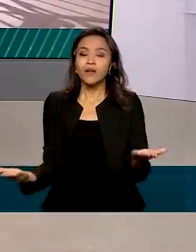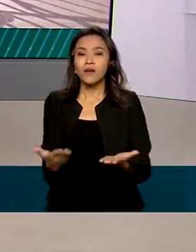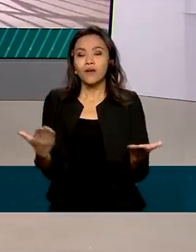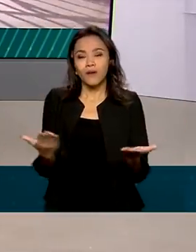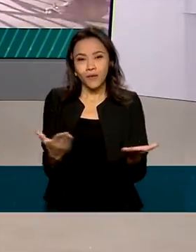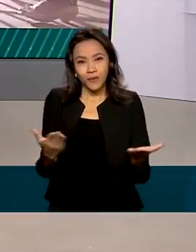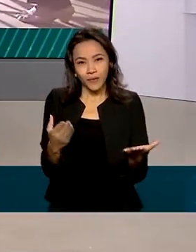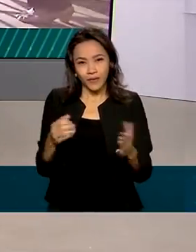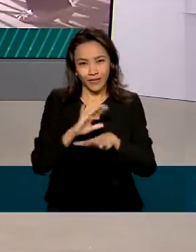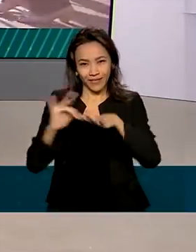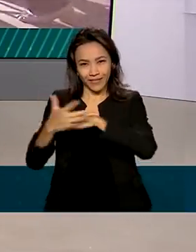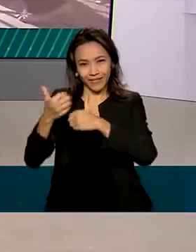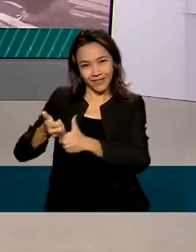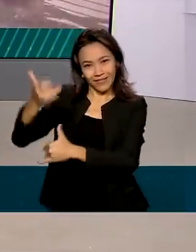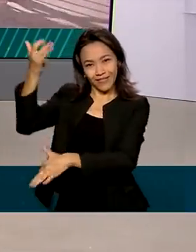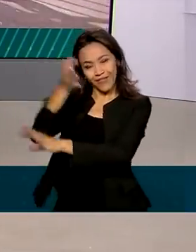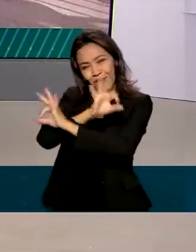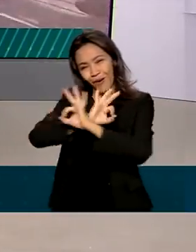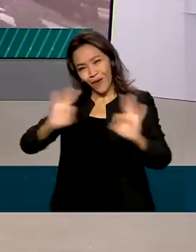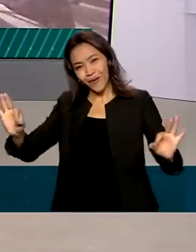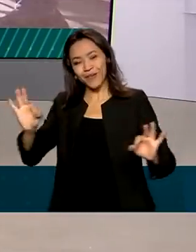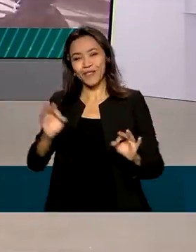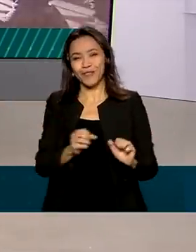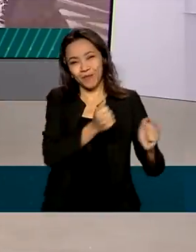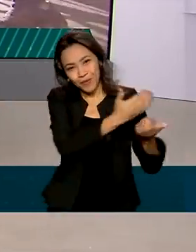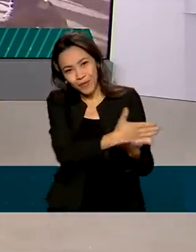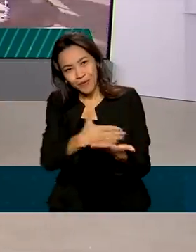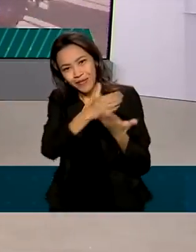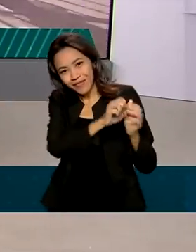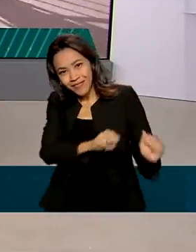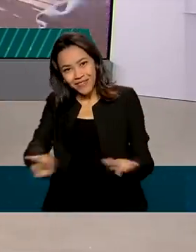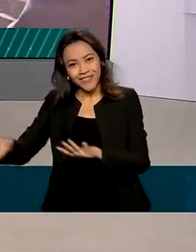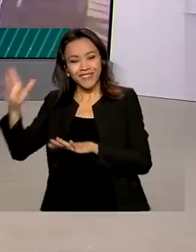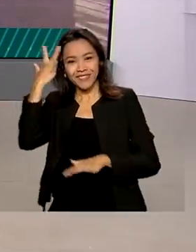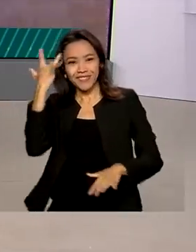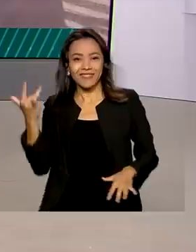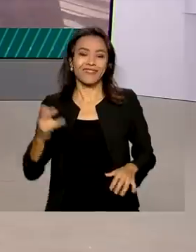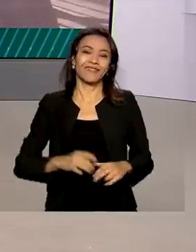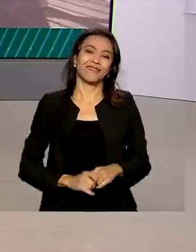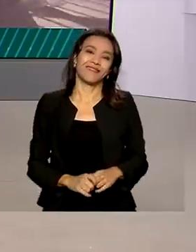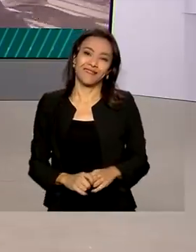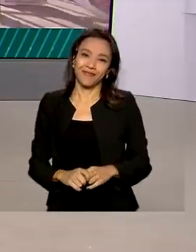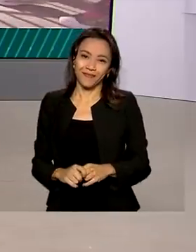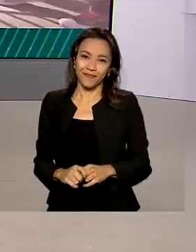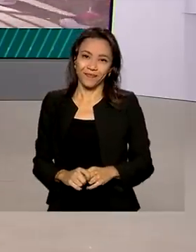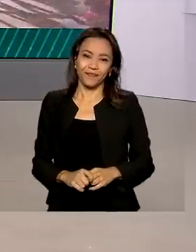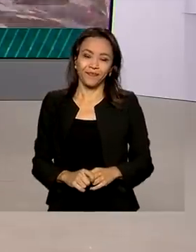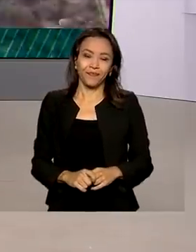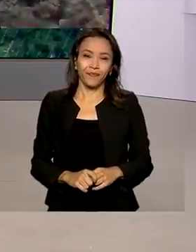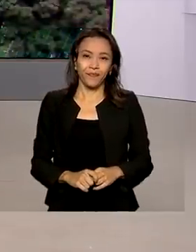nas nossas redes sociais. Um ótimo início de semana para você e até amanhã.